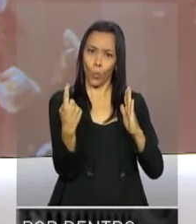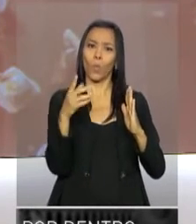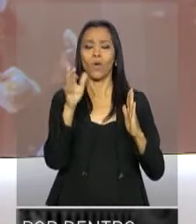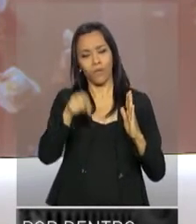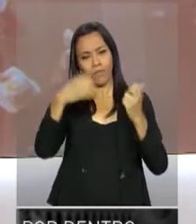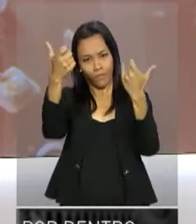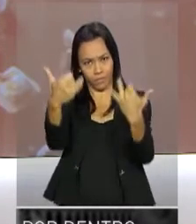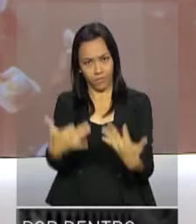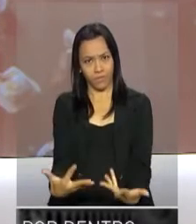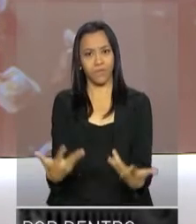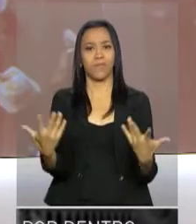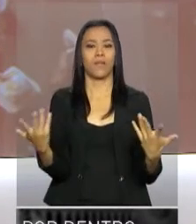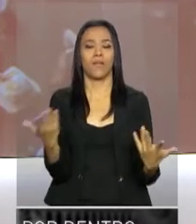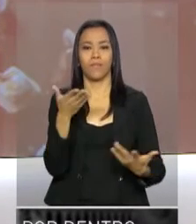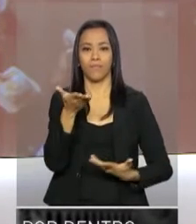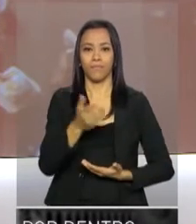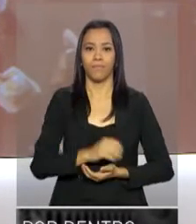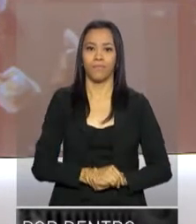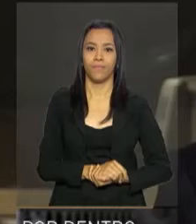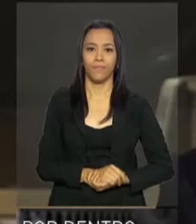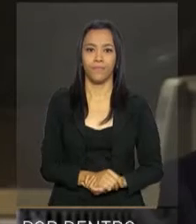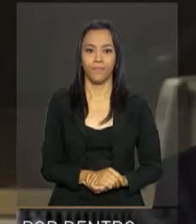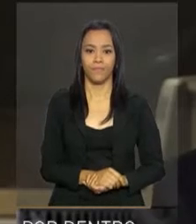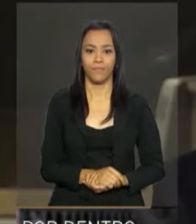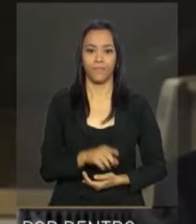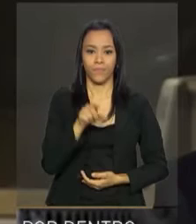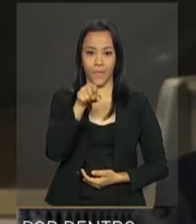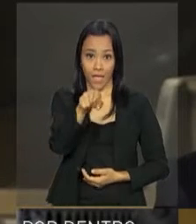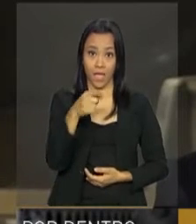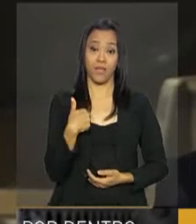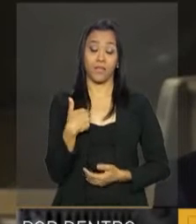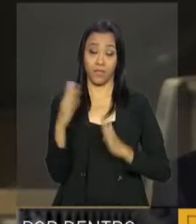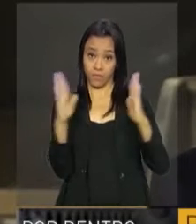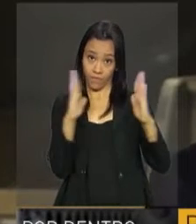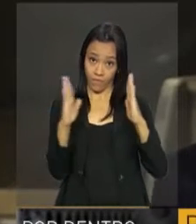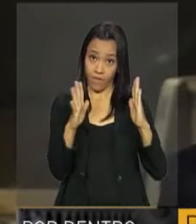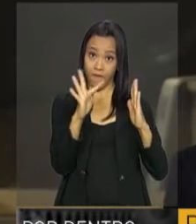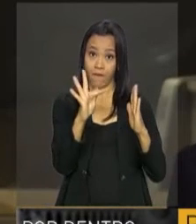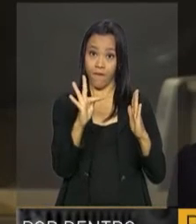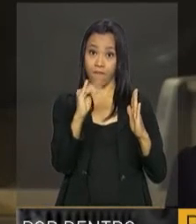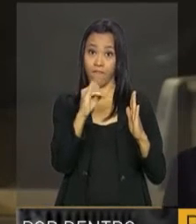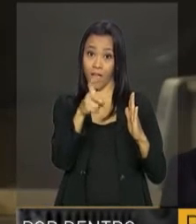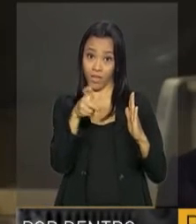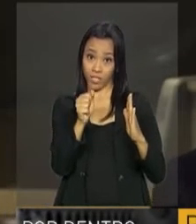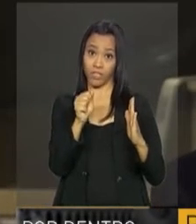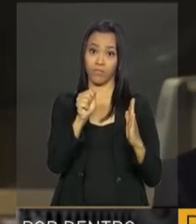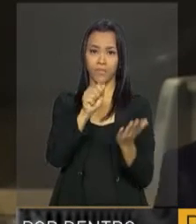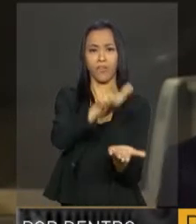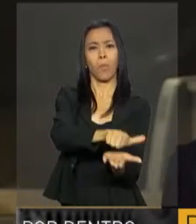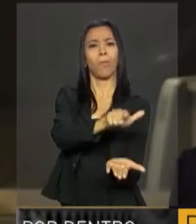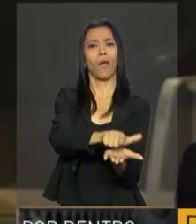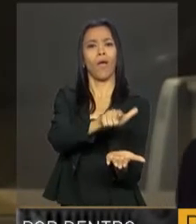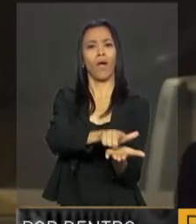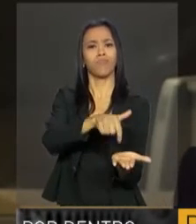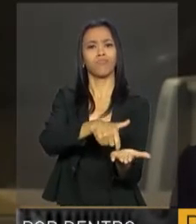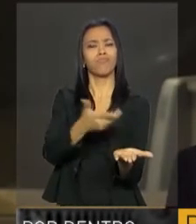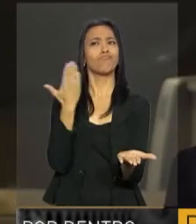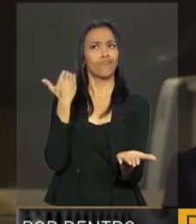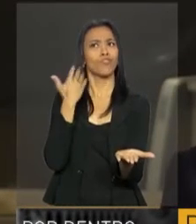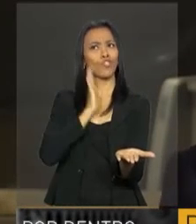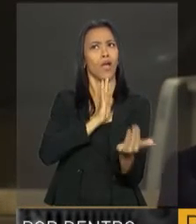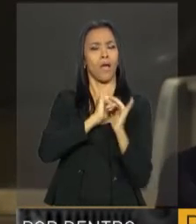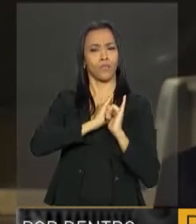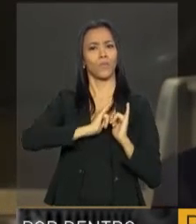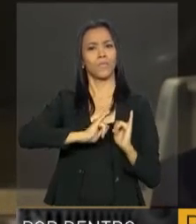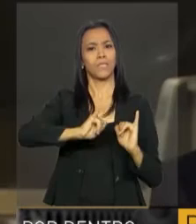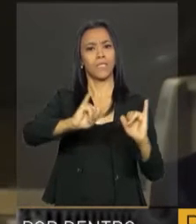ministro das Cidades, Bruno Araújo. A faixa 1,5 do programa Minha Casa Minha Vida foi tirada do papel. Tinha sido anunciada, mas não